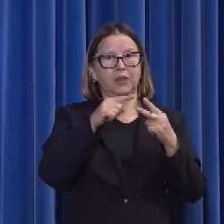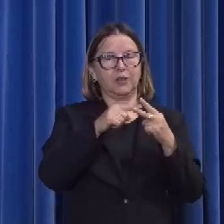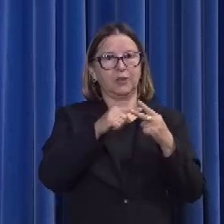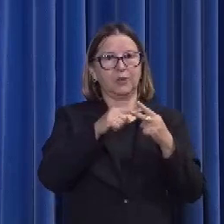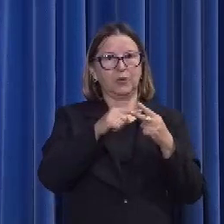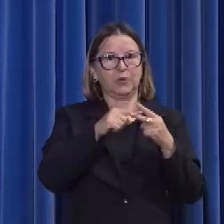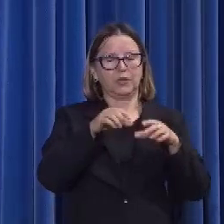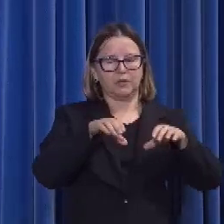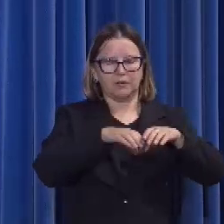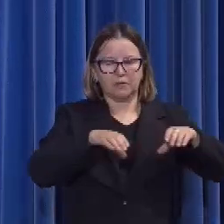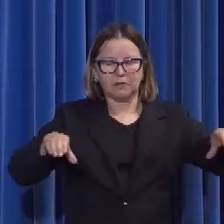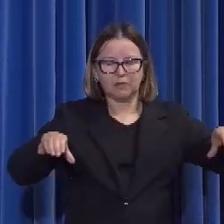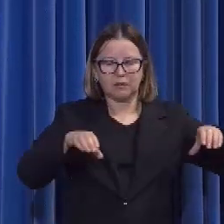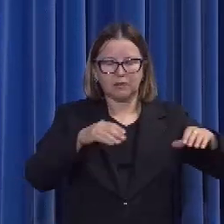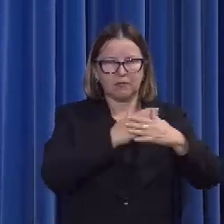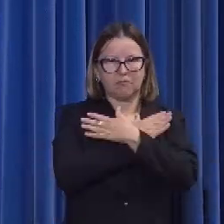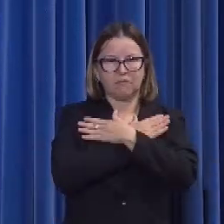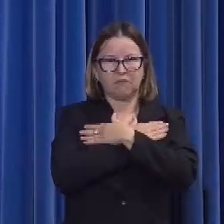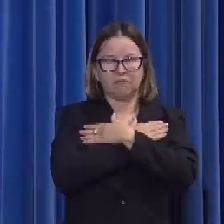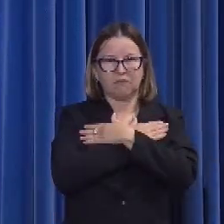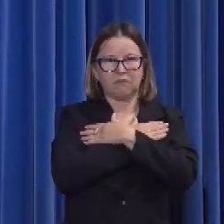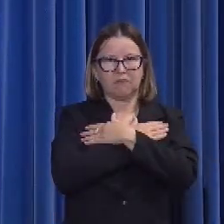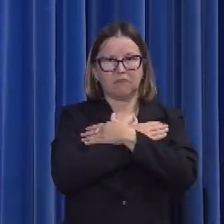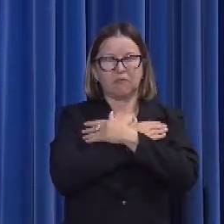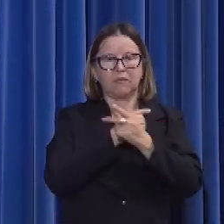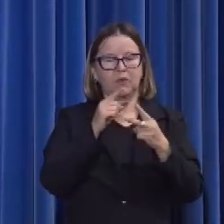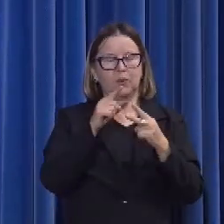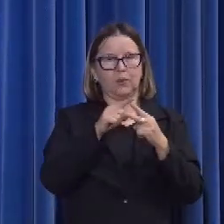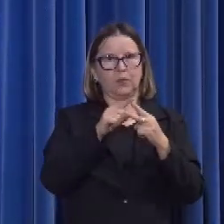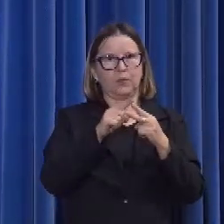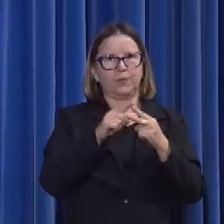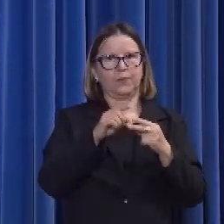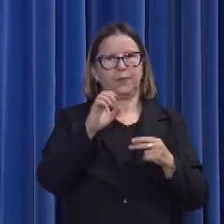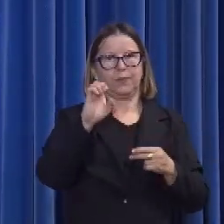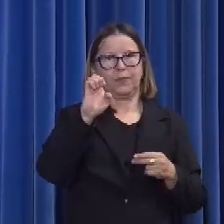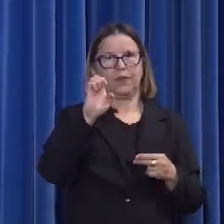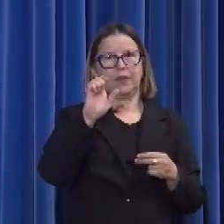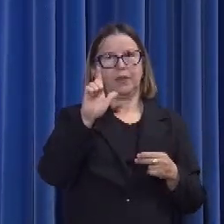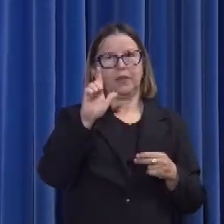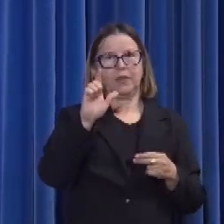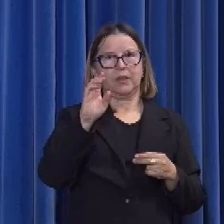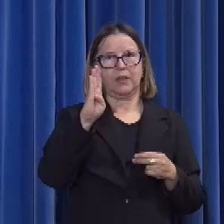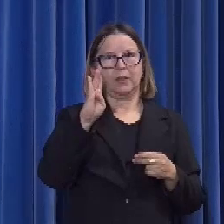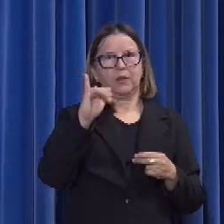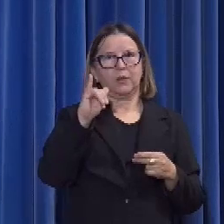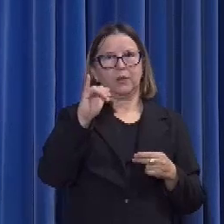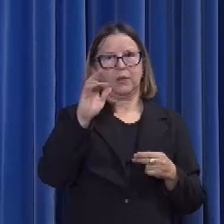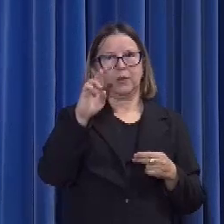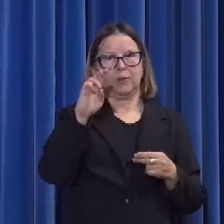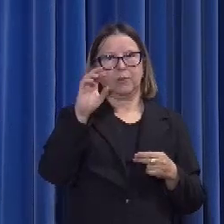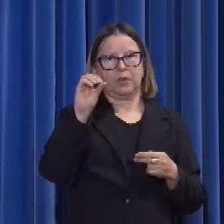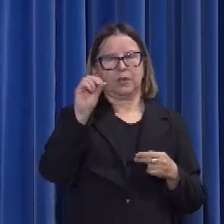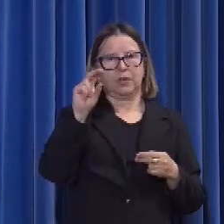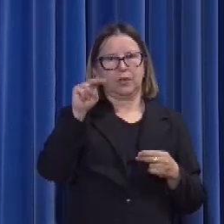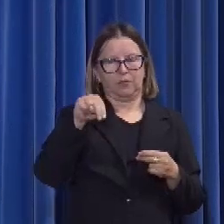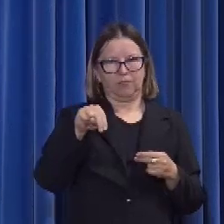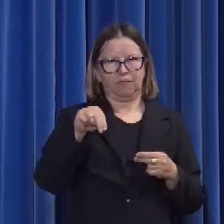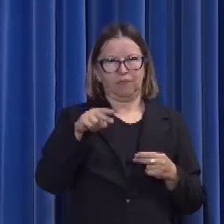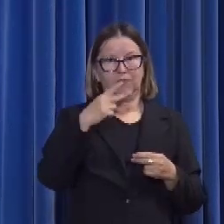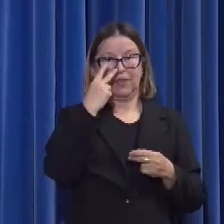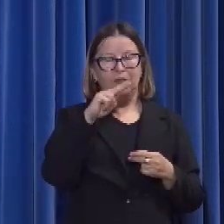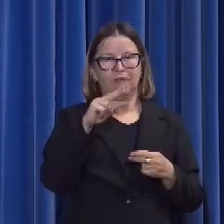nosso irmão Hebron, e ali nós vemos ali o fim de todos nós.